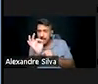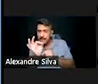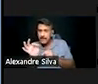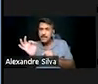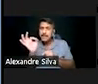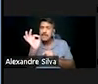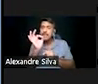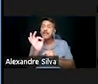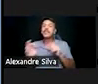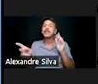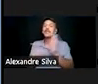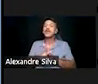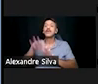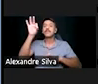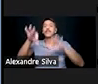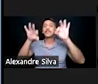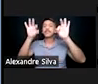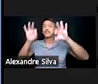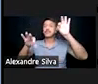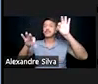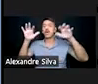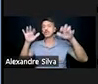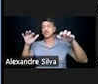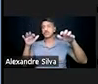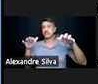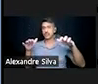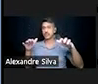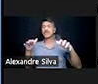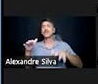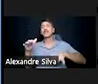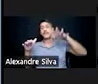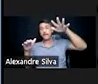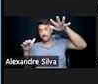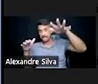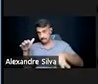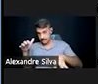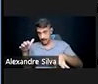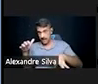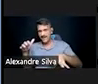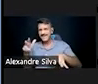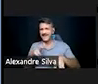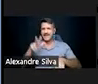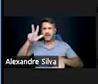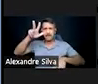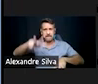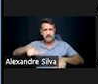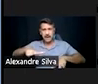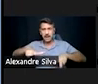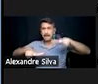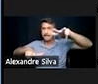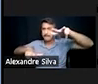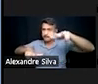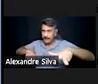são marcas de gotas de chuva. Então, quando esse dinossauro pisou e deixou esse registro do pé dele,